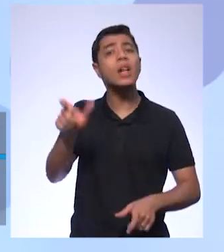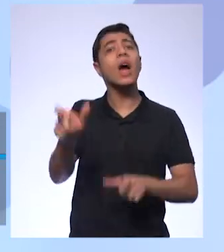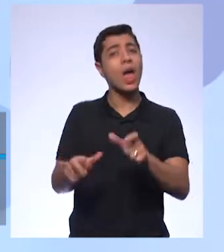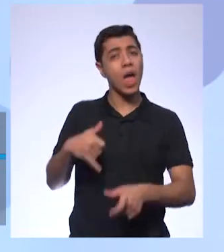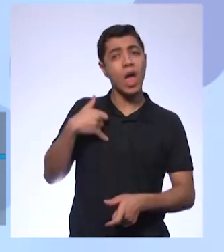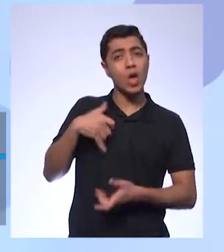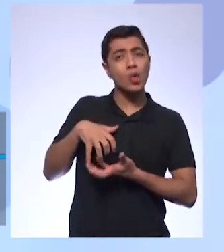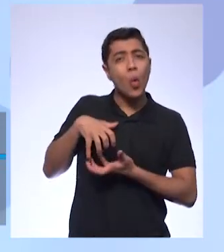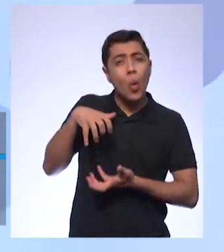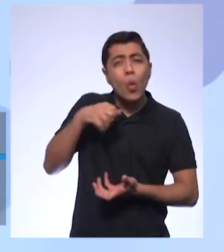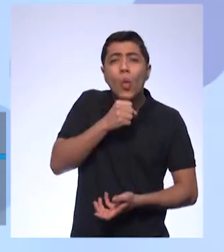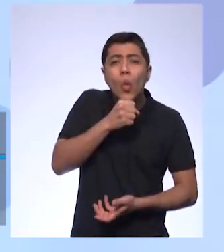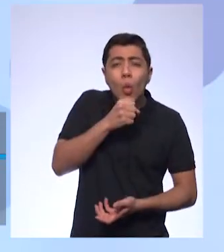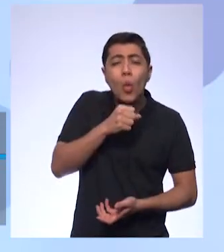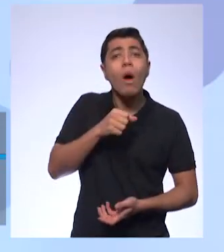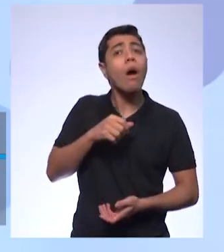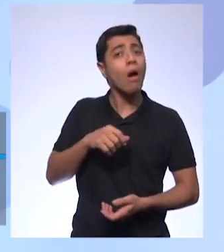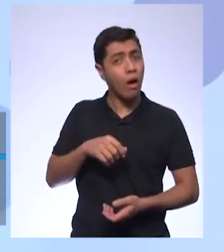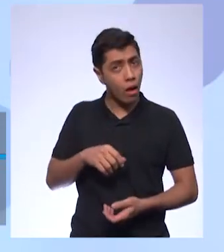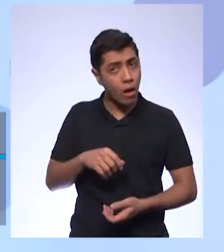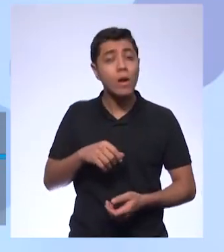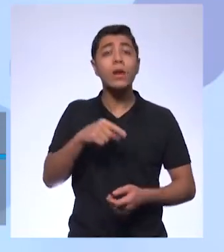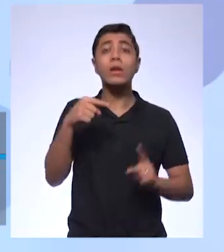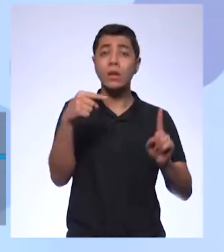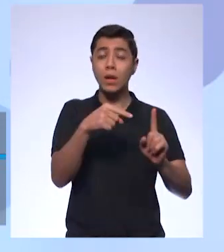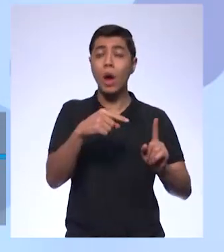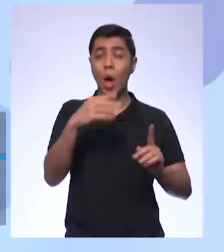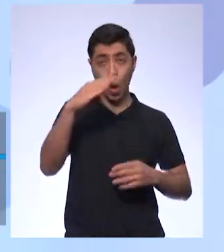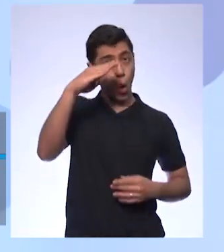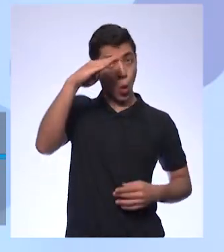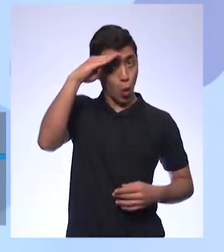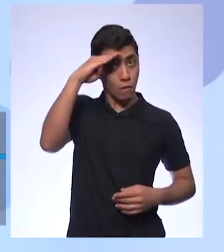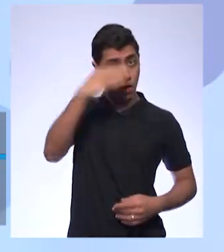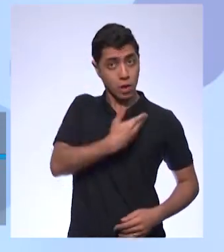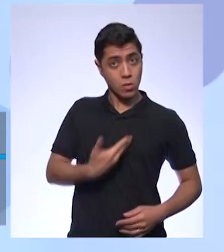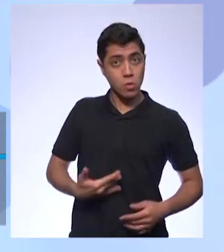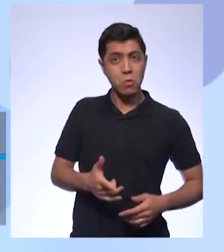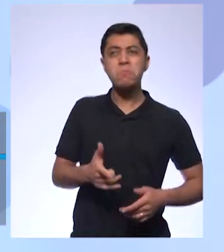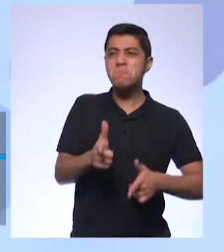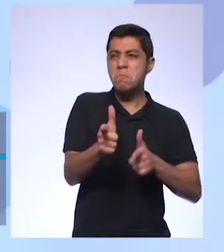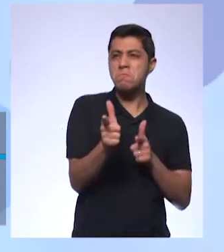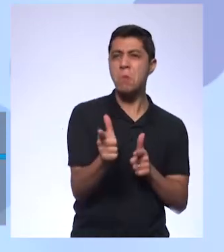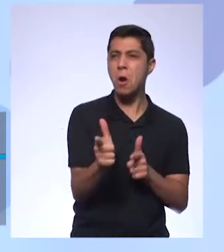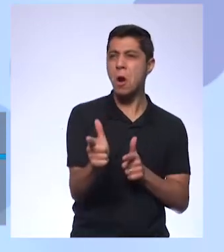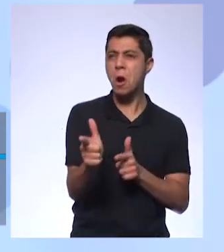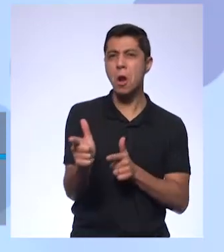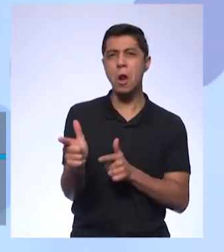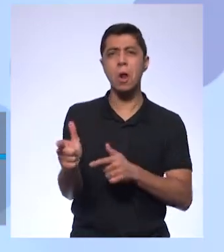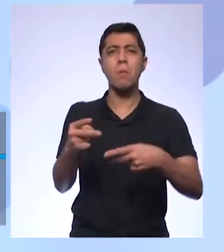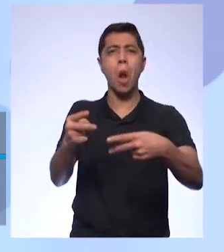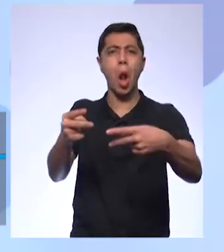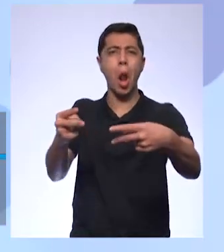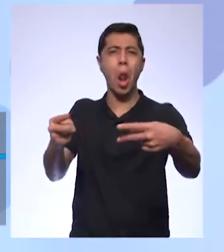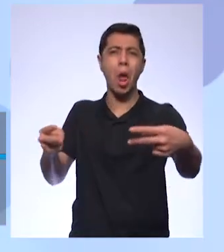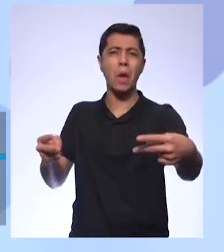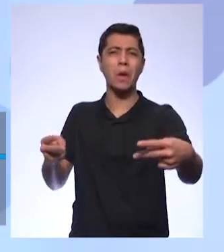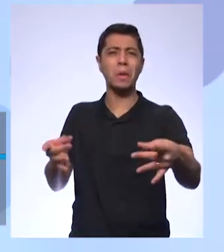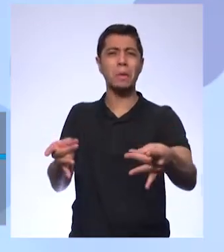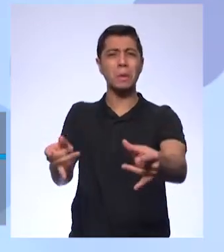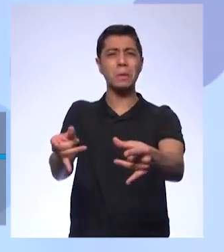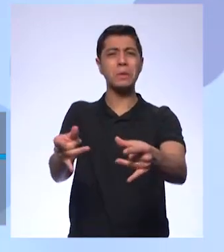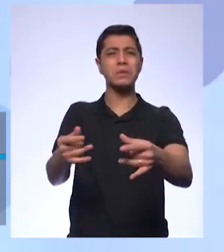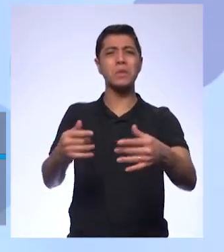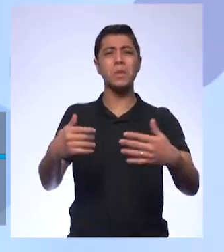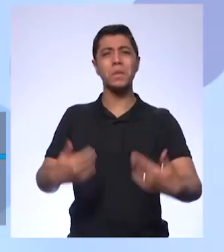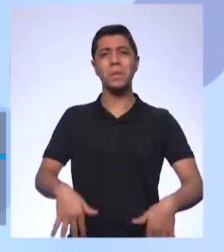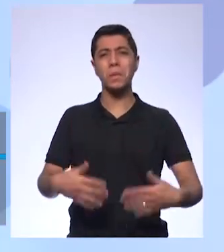os manifestantes chegarem e já abriram fogo. Foi realmente um massacre, né? Então, dando sequência aí à nossa